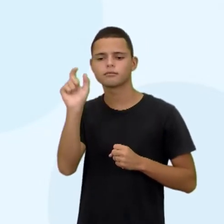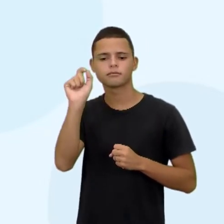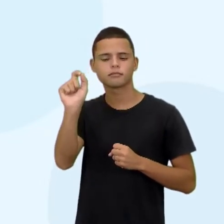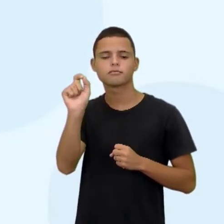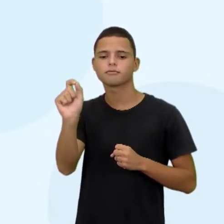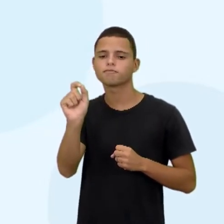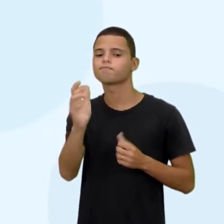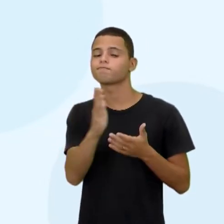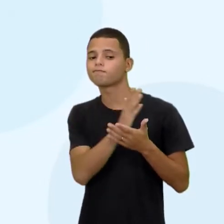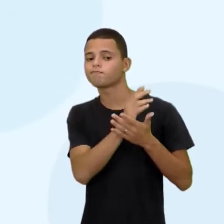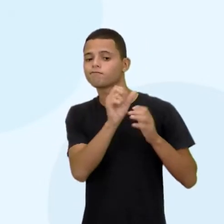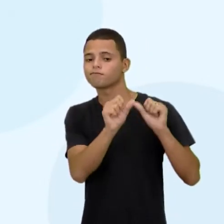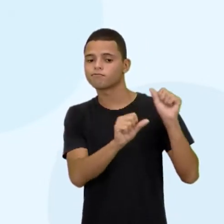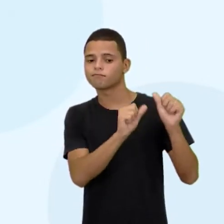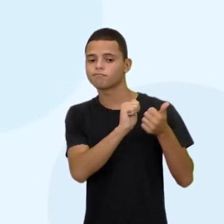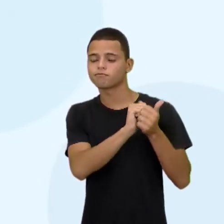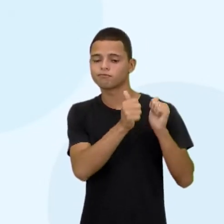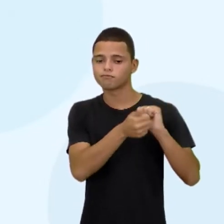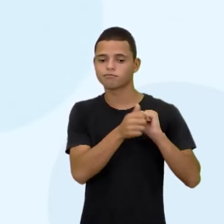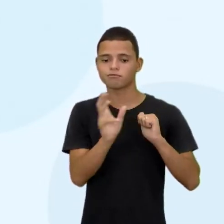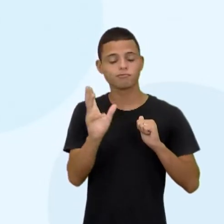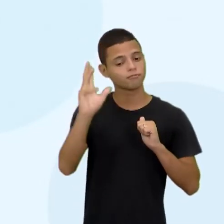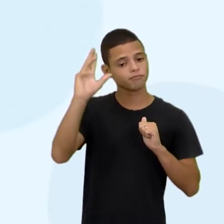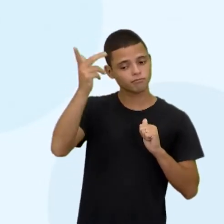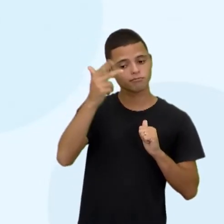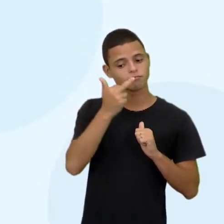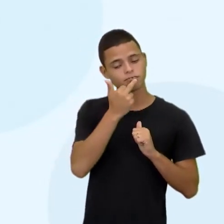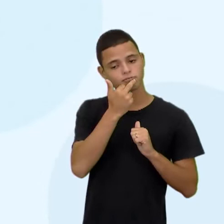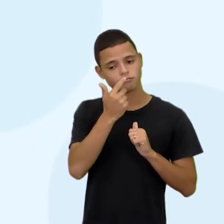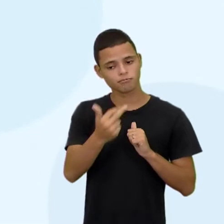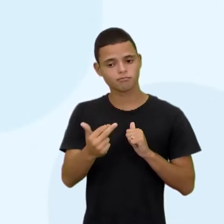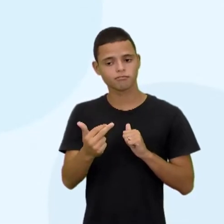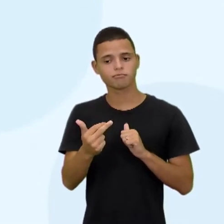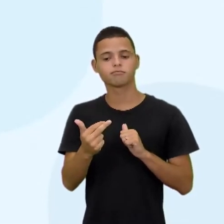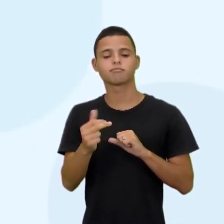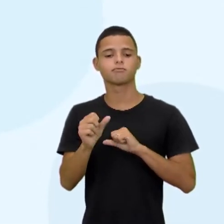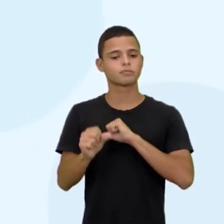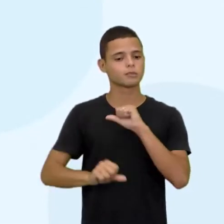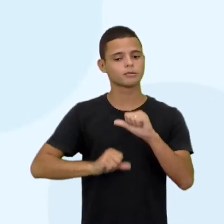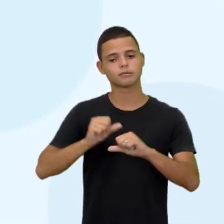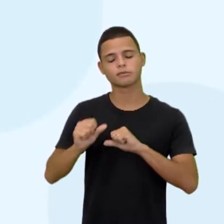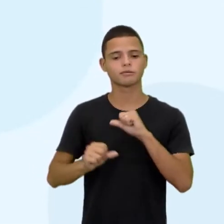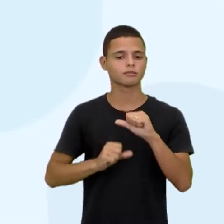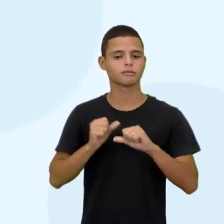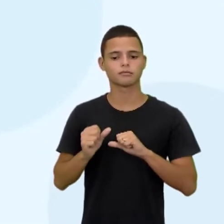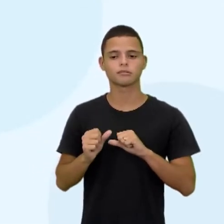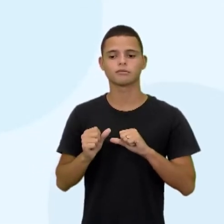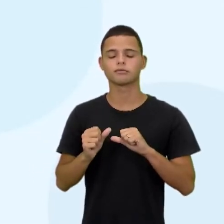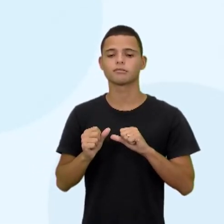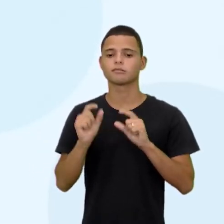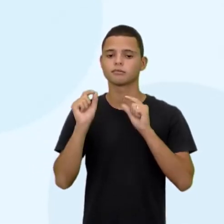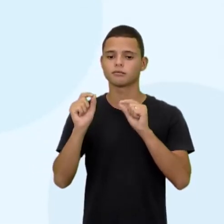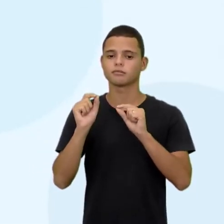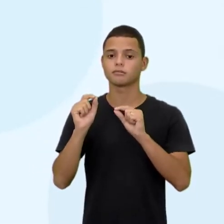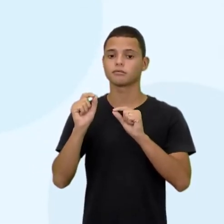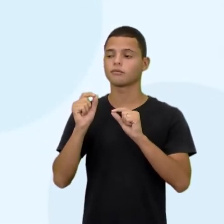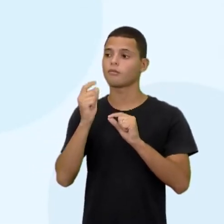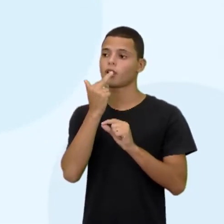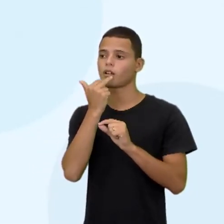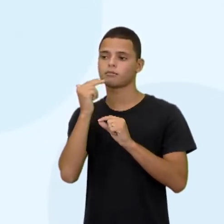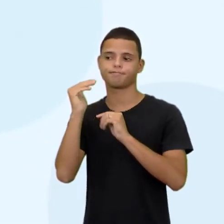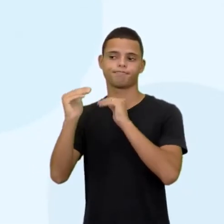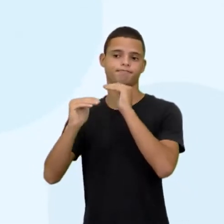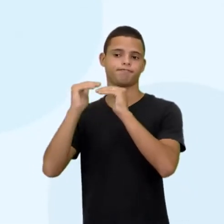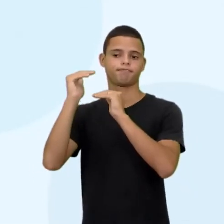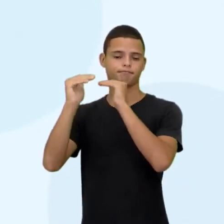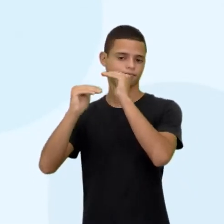as modificações que ocorrem em uma língua. Essas mudanças nada mais são do que a evolução do idioma, uma